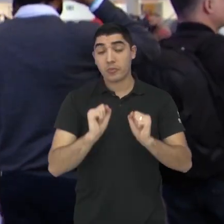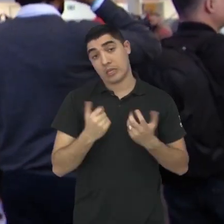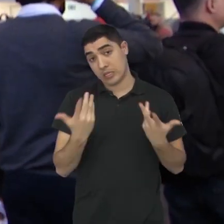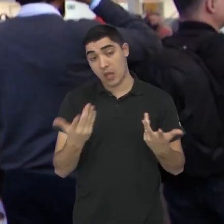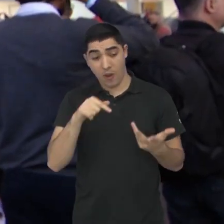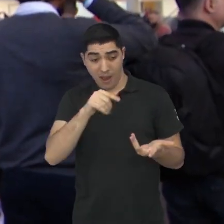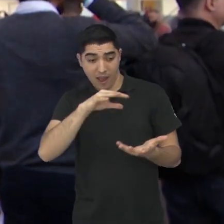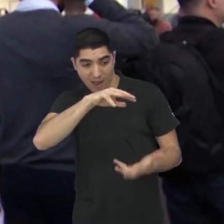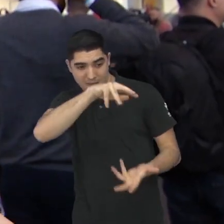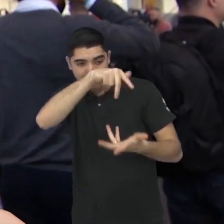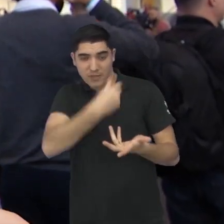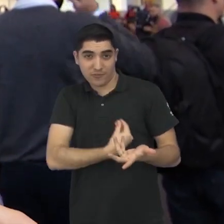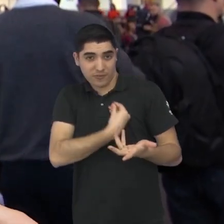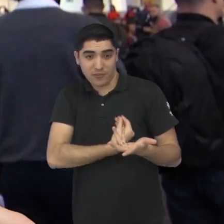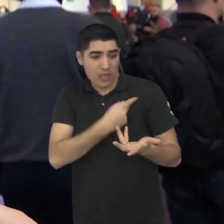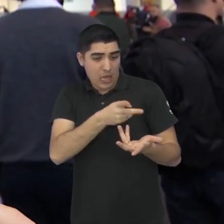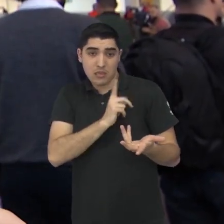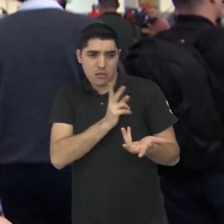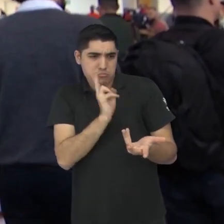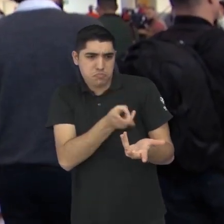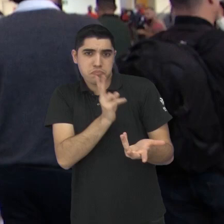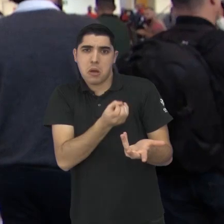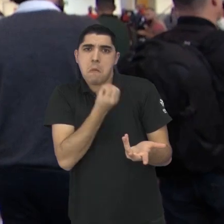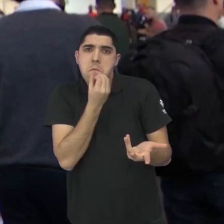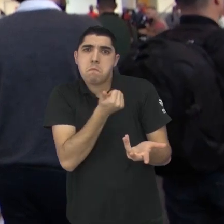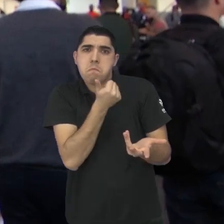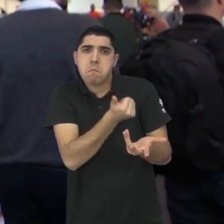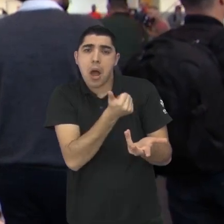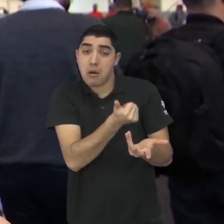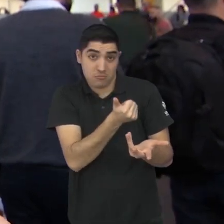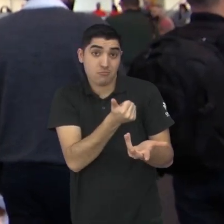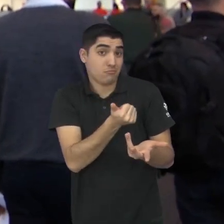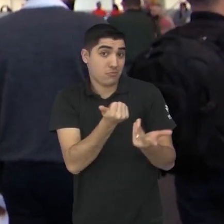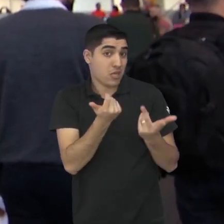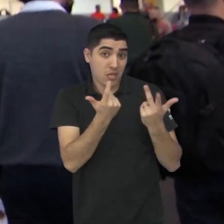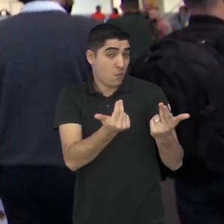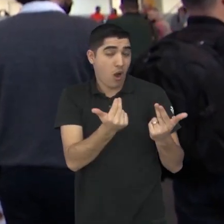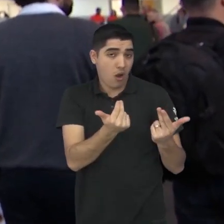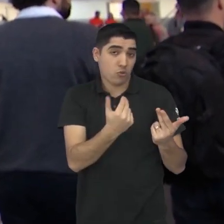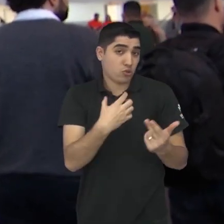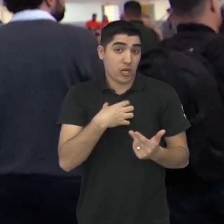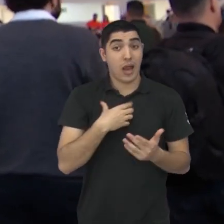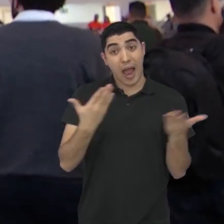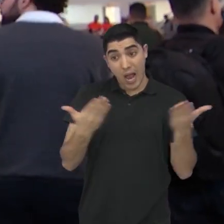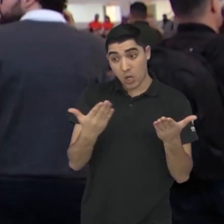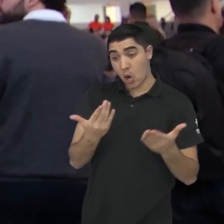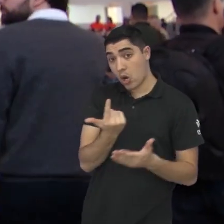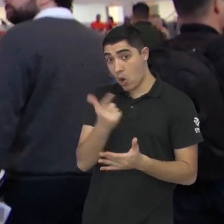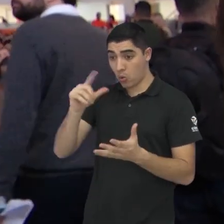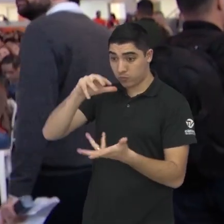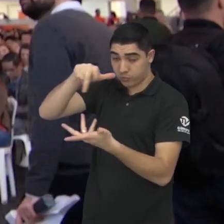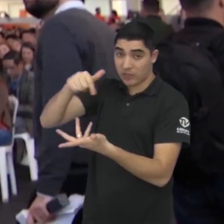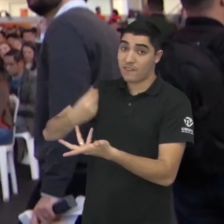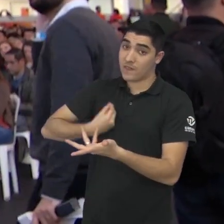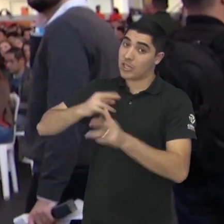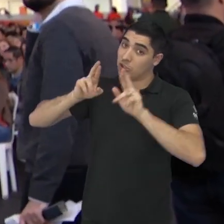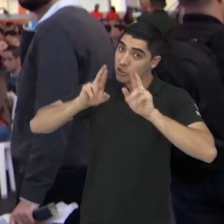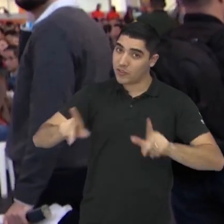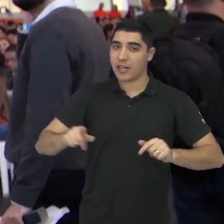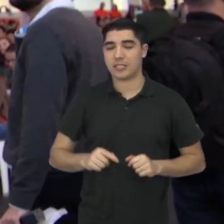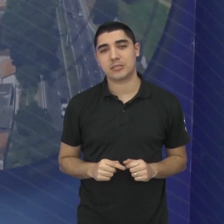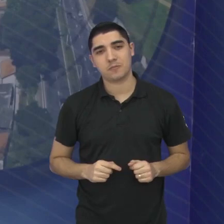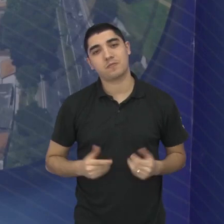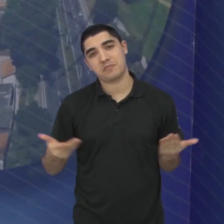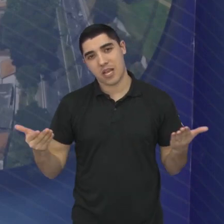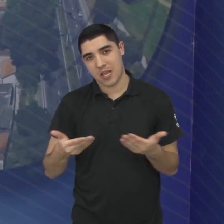precisam entender que a vida como existia, quando existia a Terra em abundância, era uma. A vida com mais população é